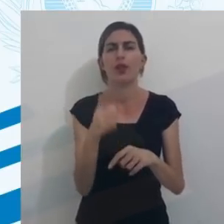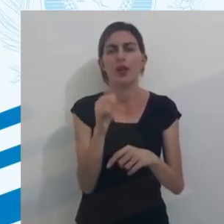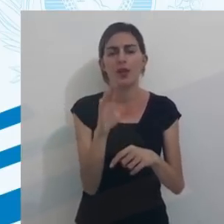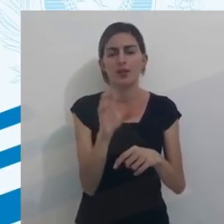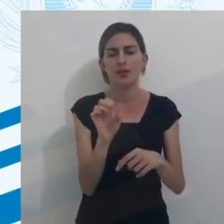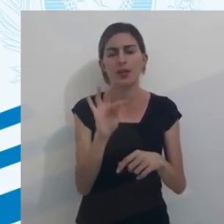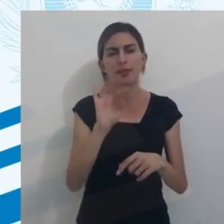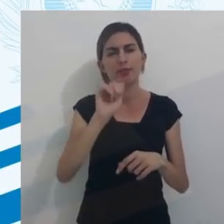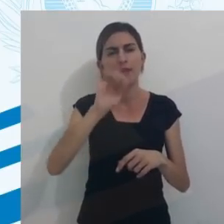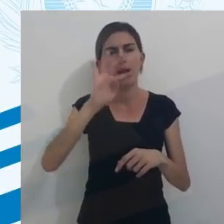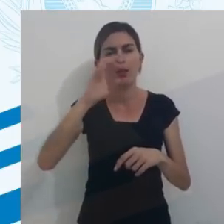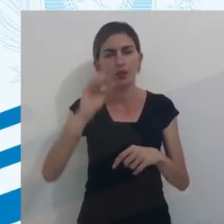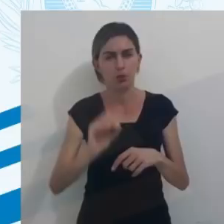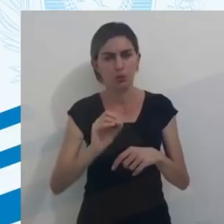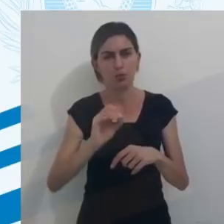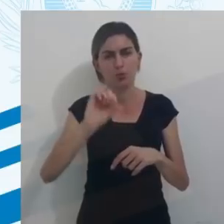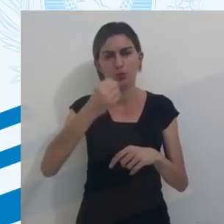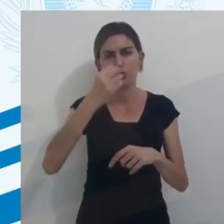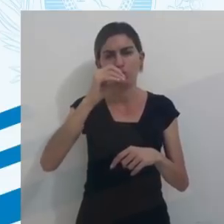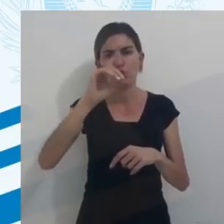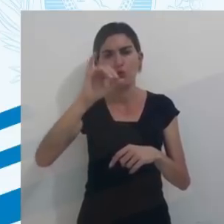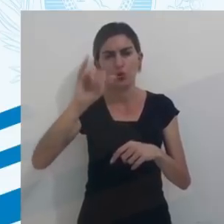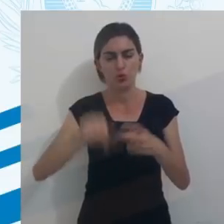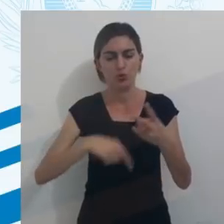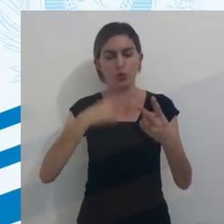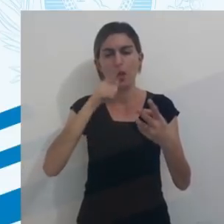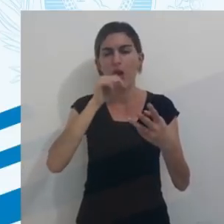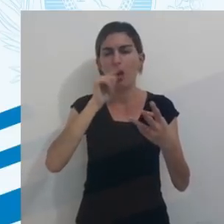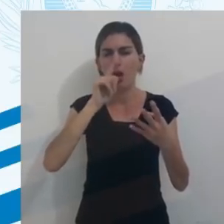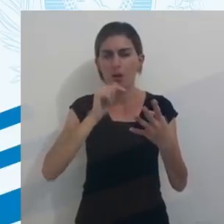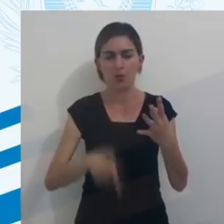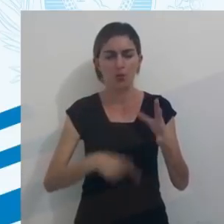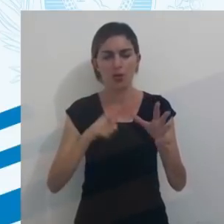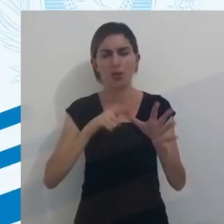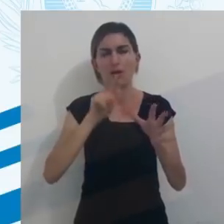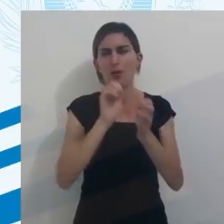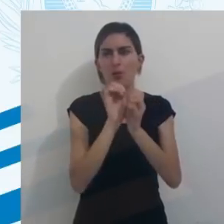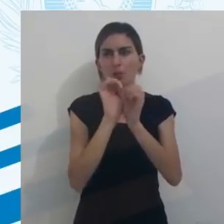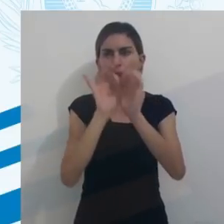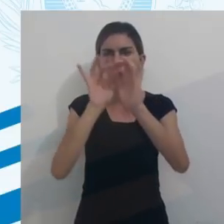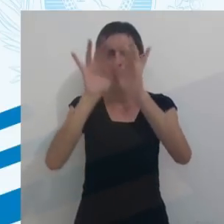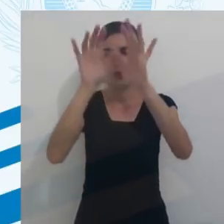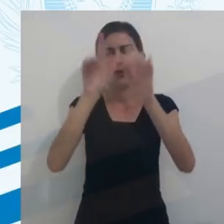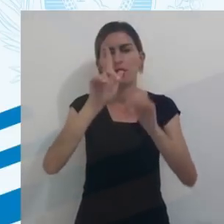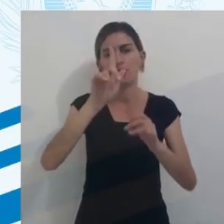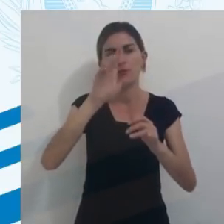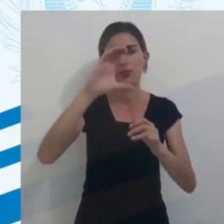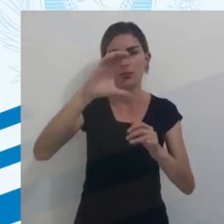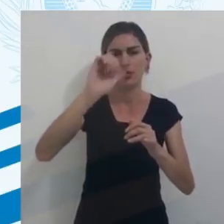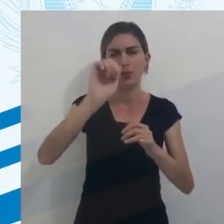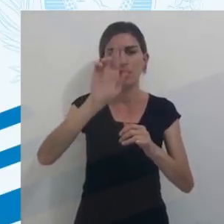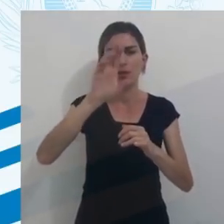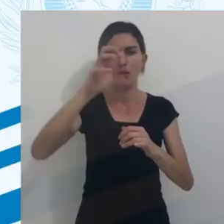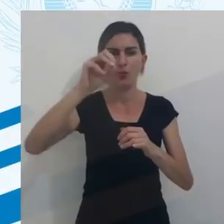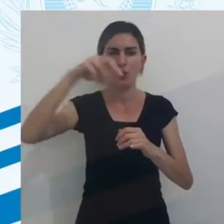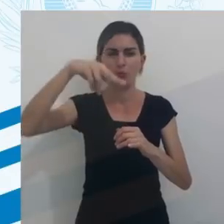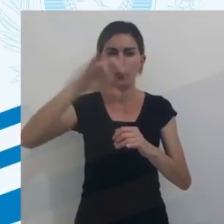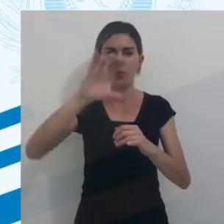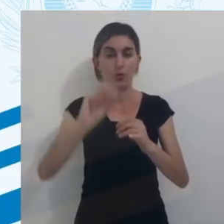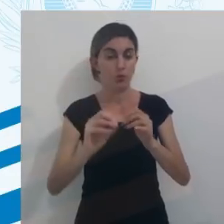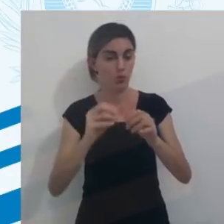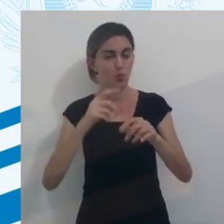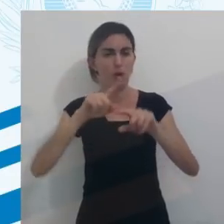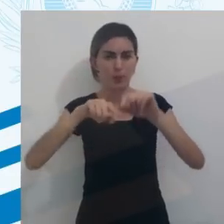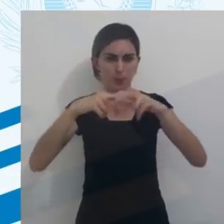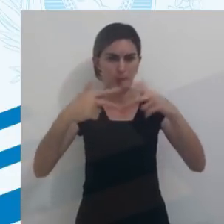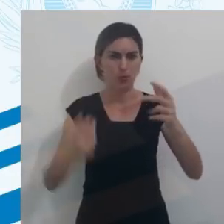de sódio, a água e o gás carbônico. Esses são os produtos que foram